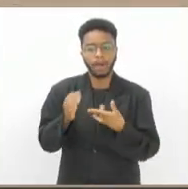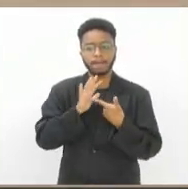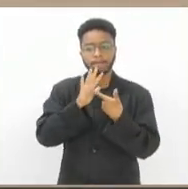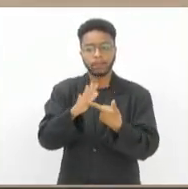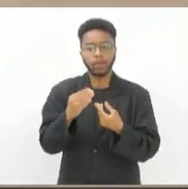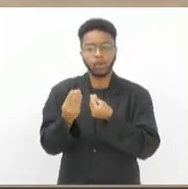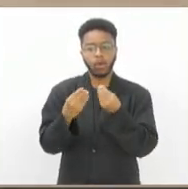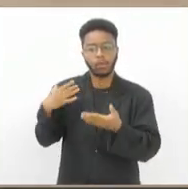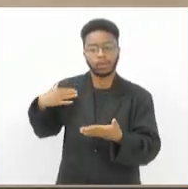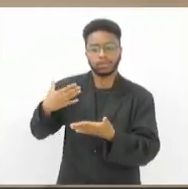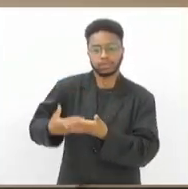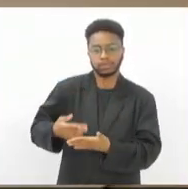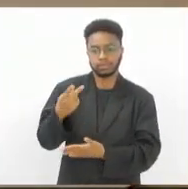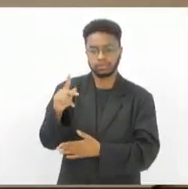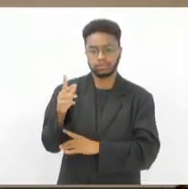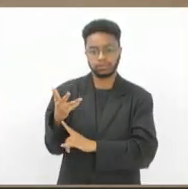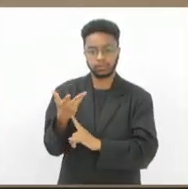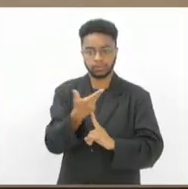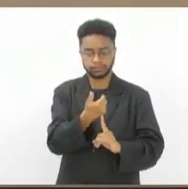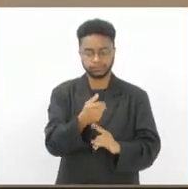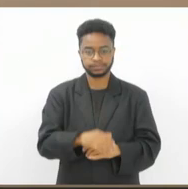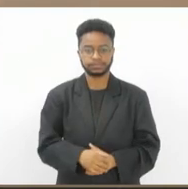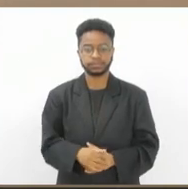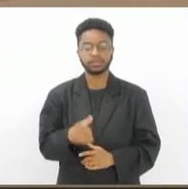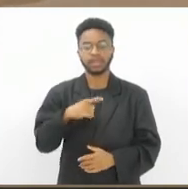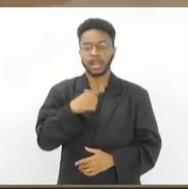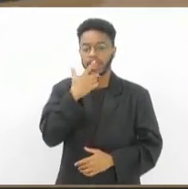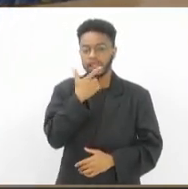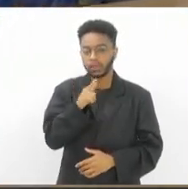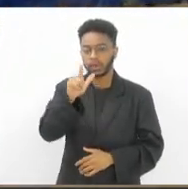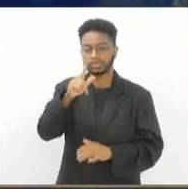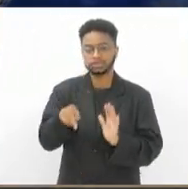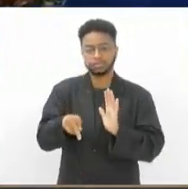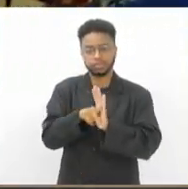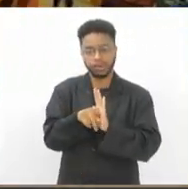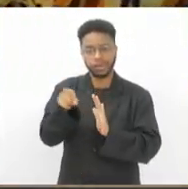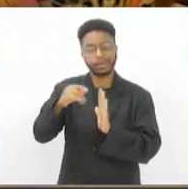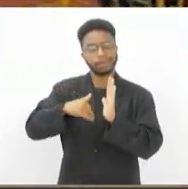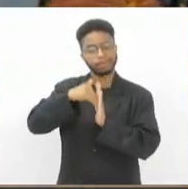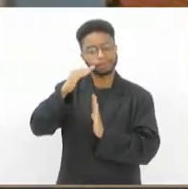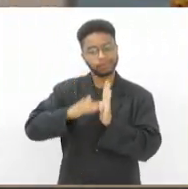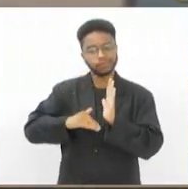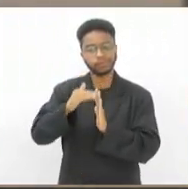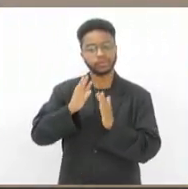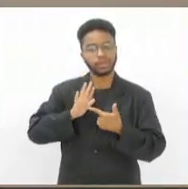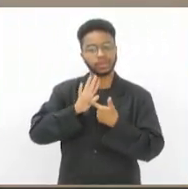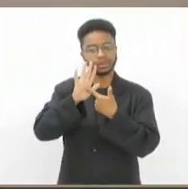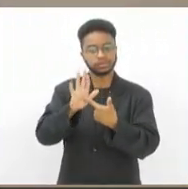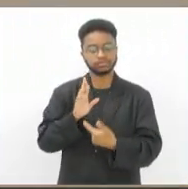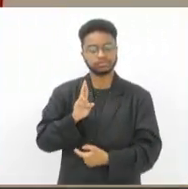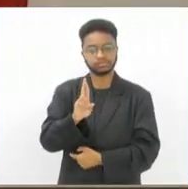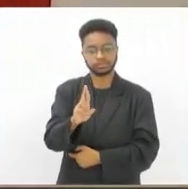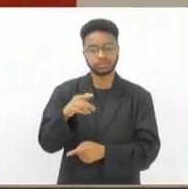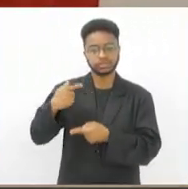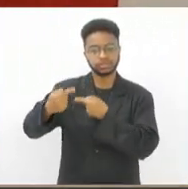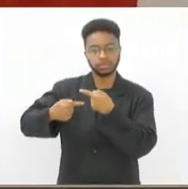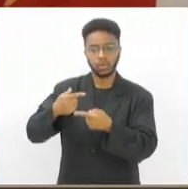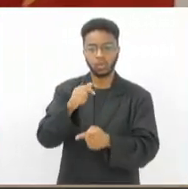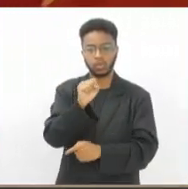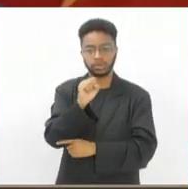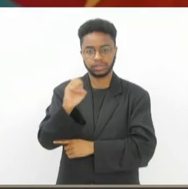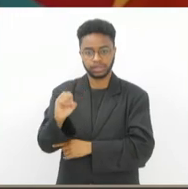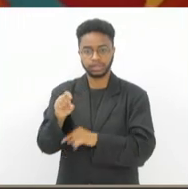da trajetória do artista. Dono de uma linguagem própria, o pintor Enéas Valle é um dos representantes da geração 80.